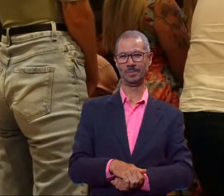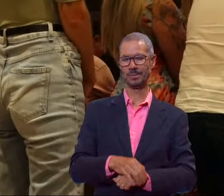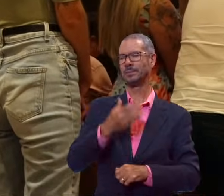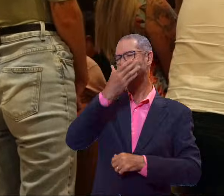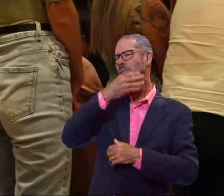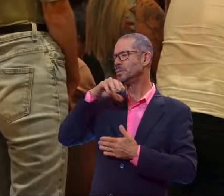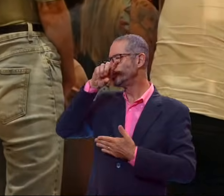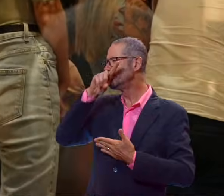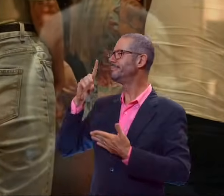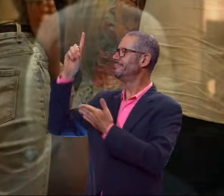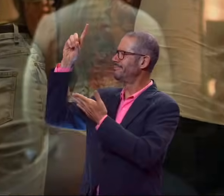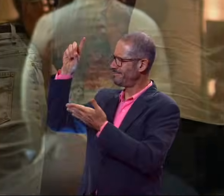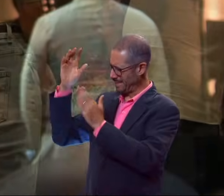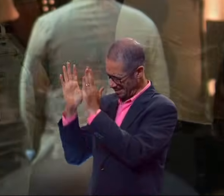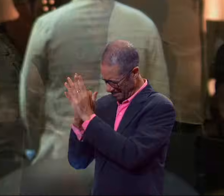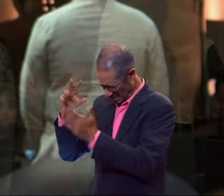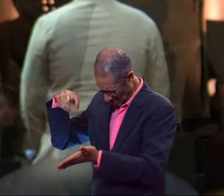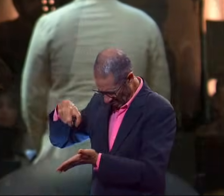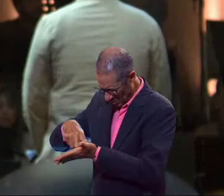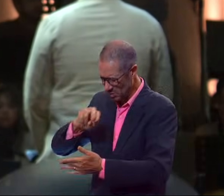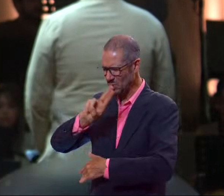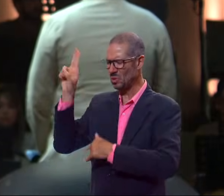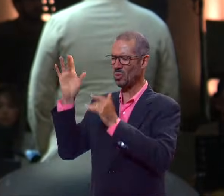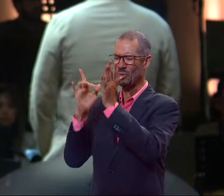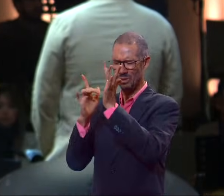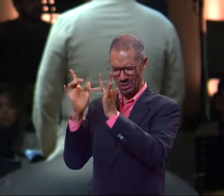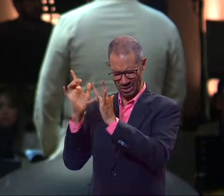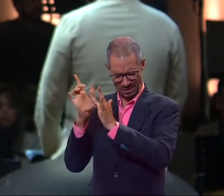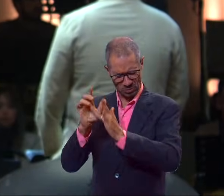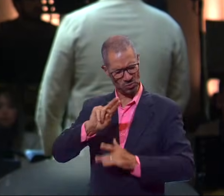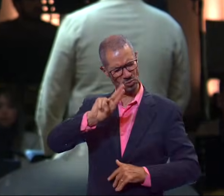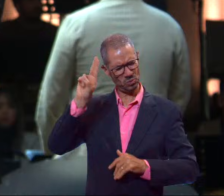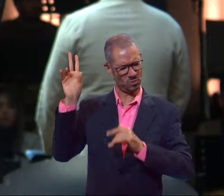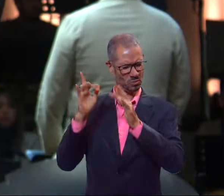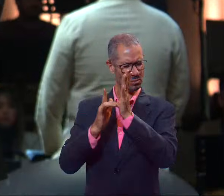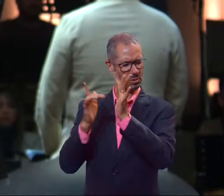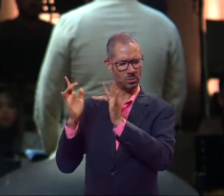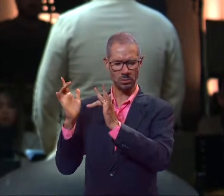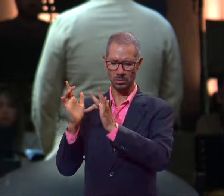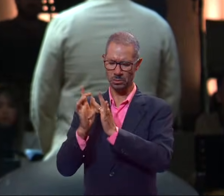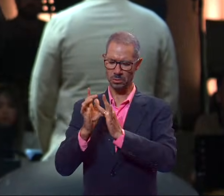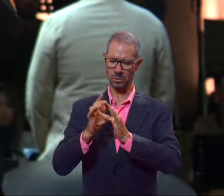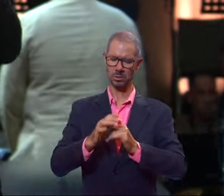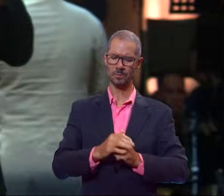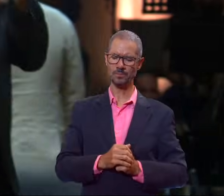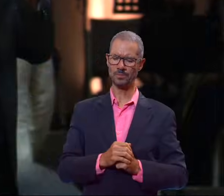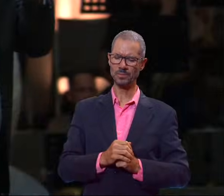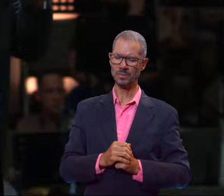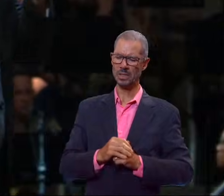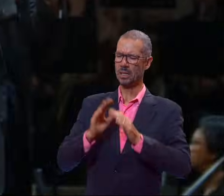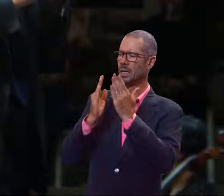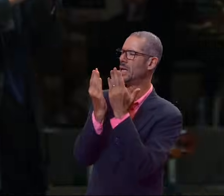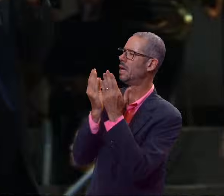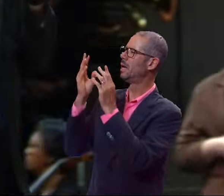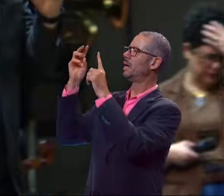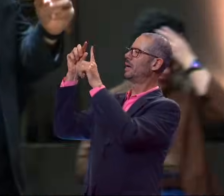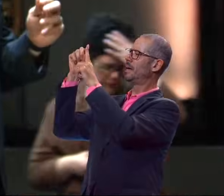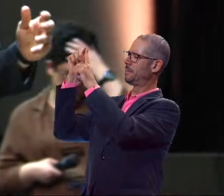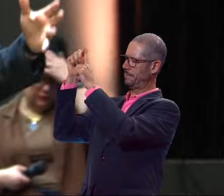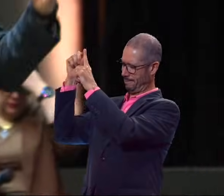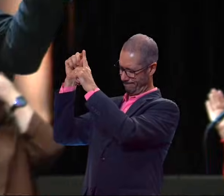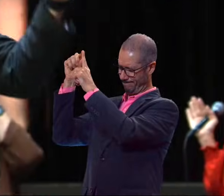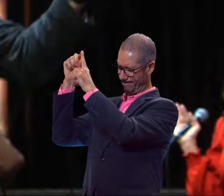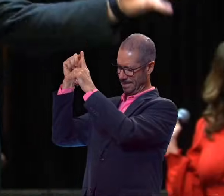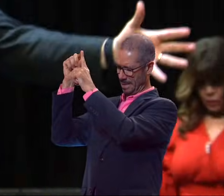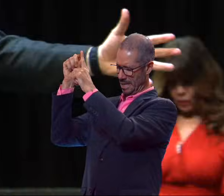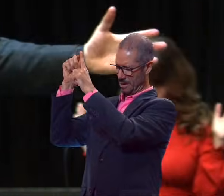Pai, eu quero clamar em nome de Jesus, Pai, em nome de Jesus. A tua palavra diz,